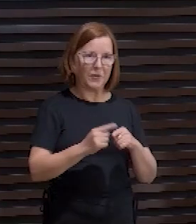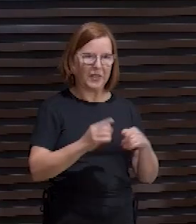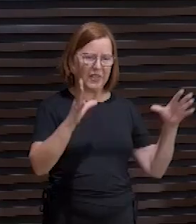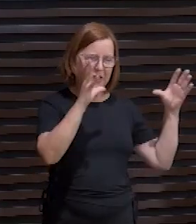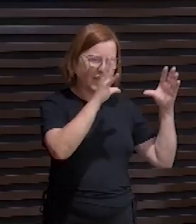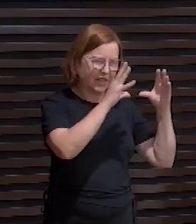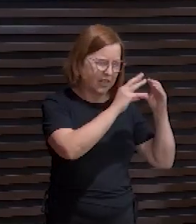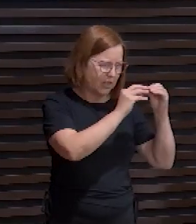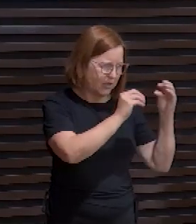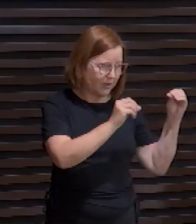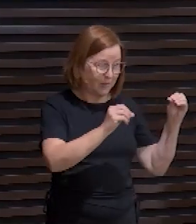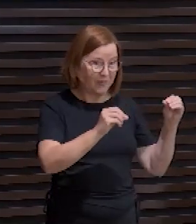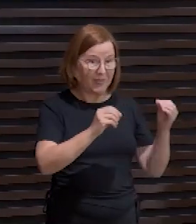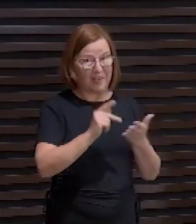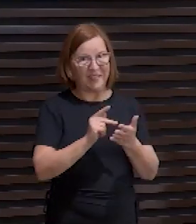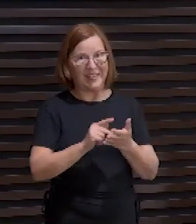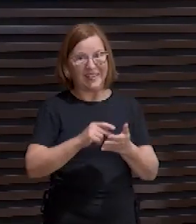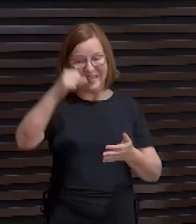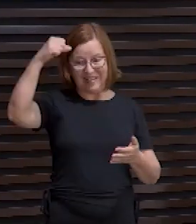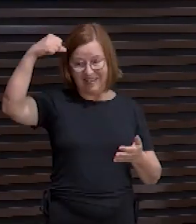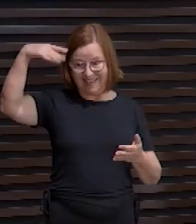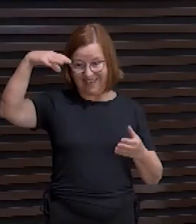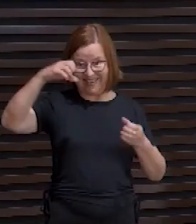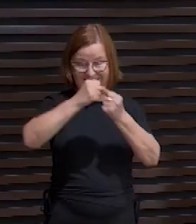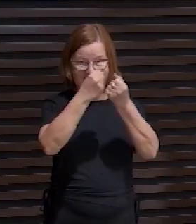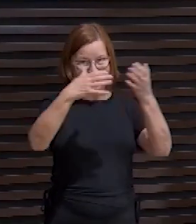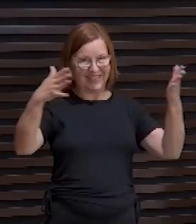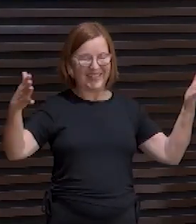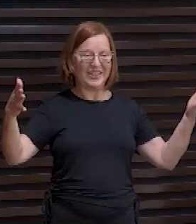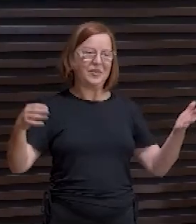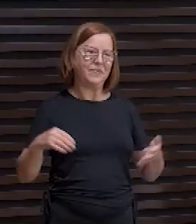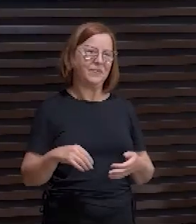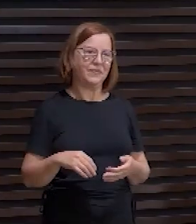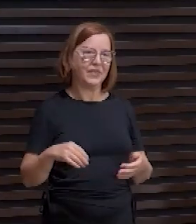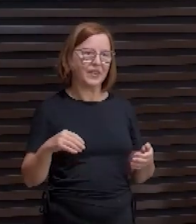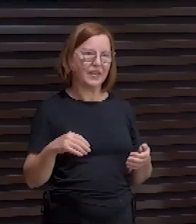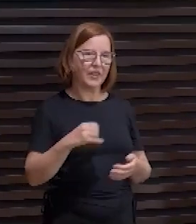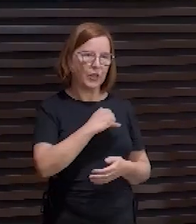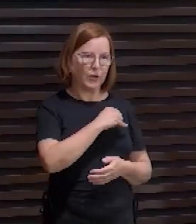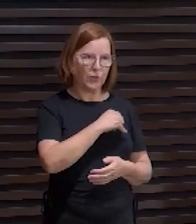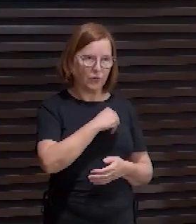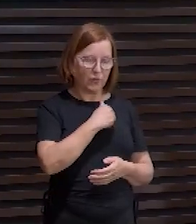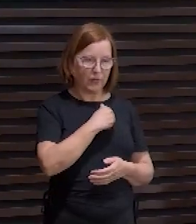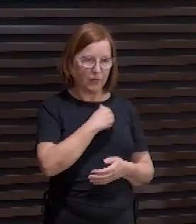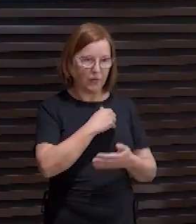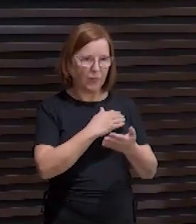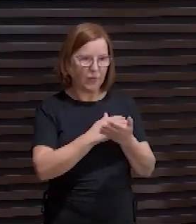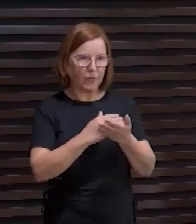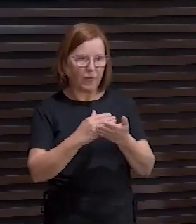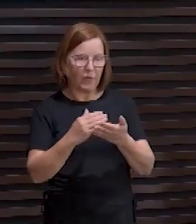e a verdadeira luz já brilha. João inicia esse trecho, essa perícope,